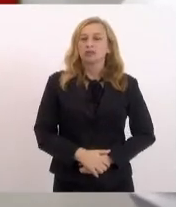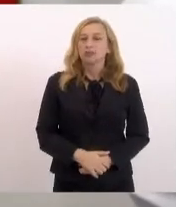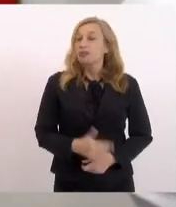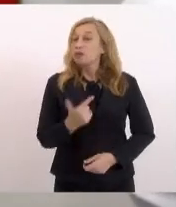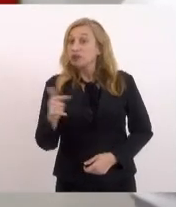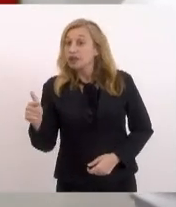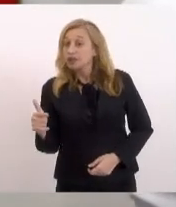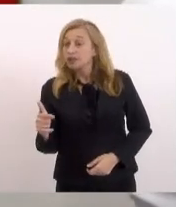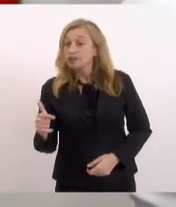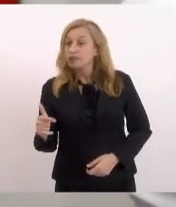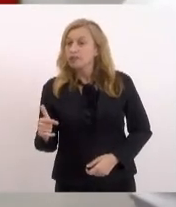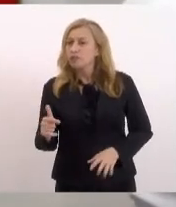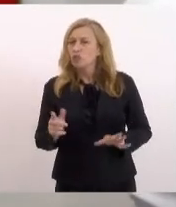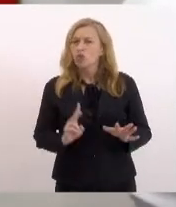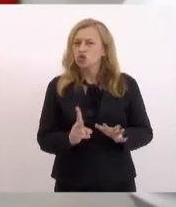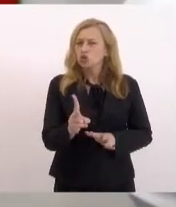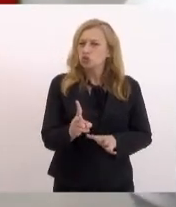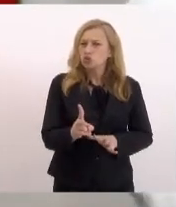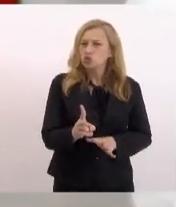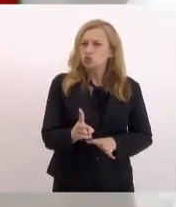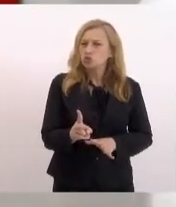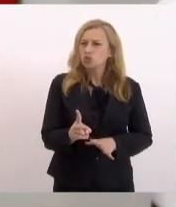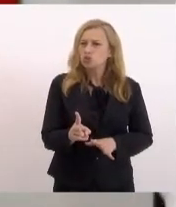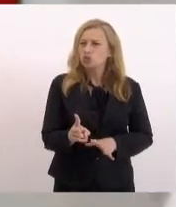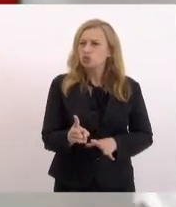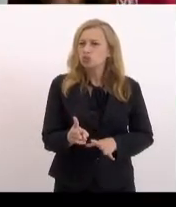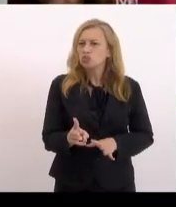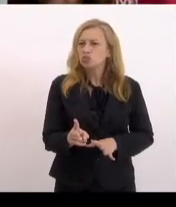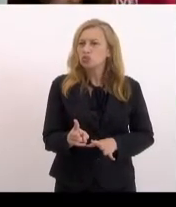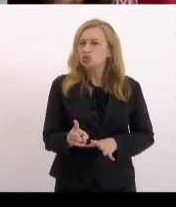Não há... Continua em discussão. Algum outro parlamentar queira discutir, não?